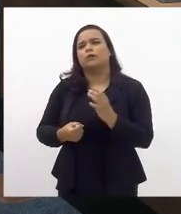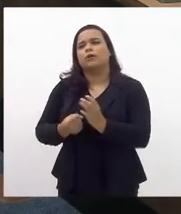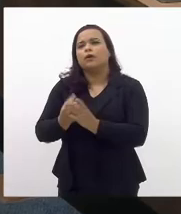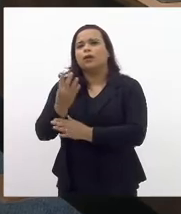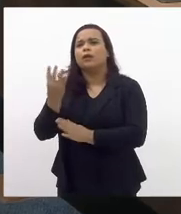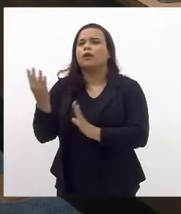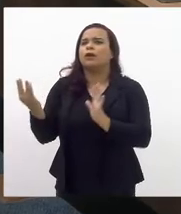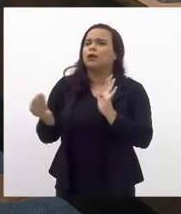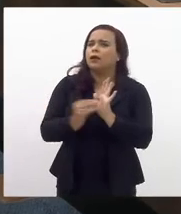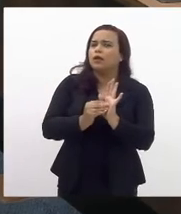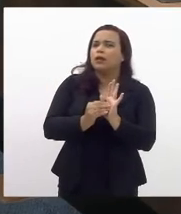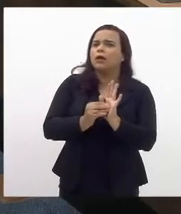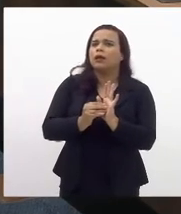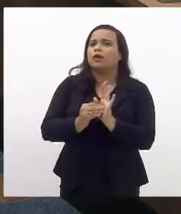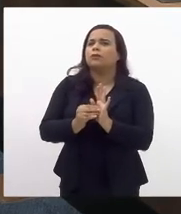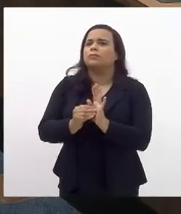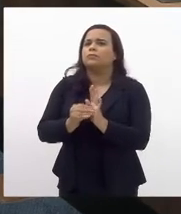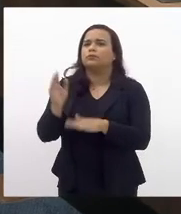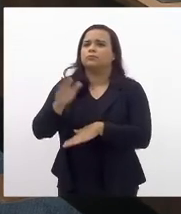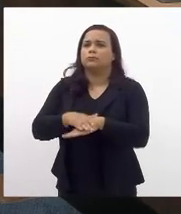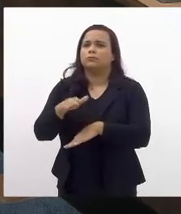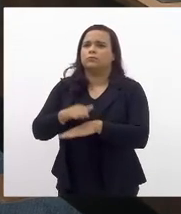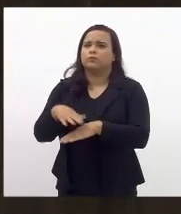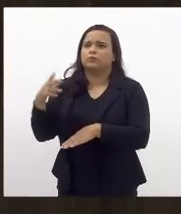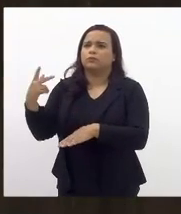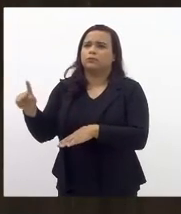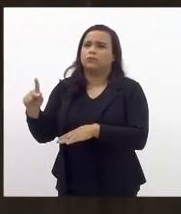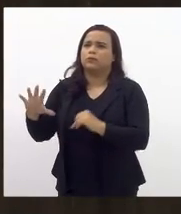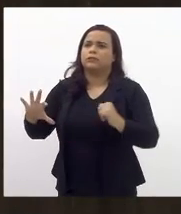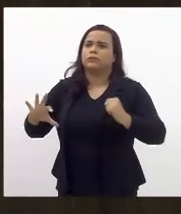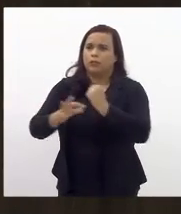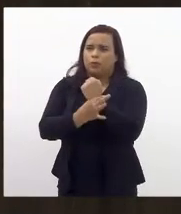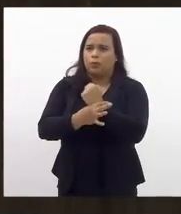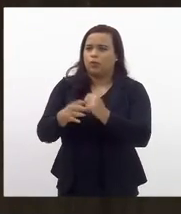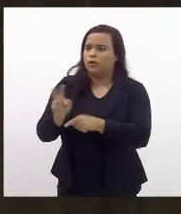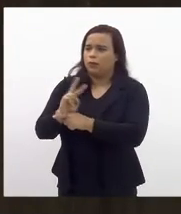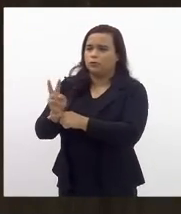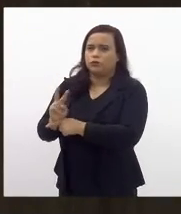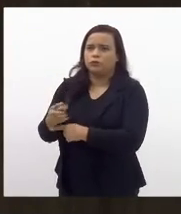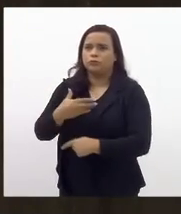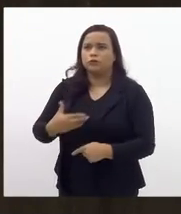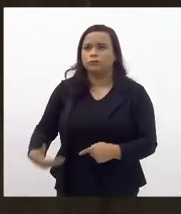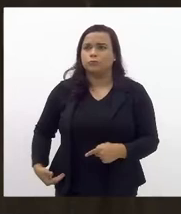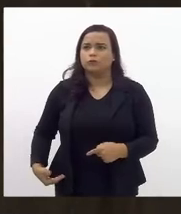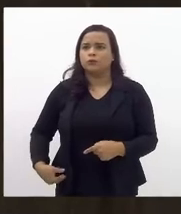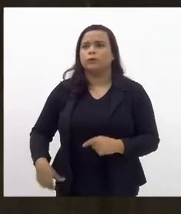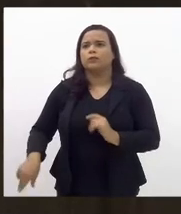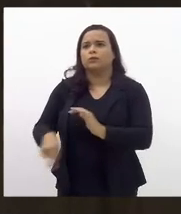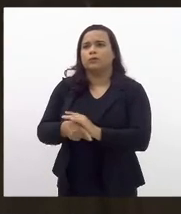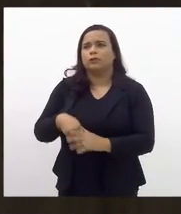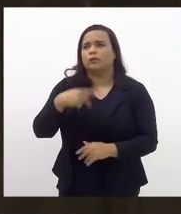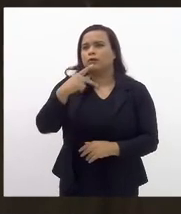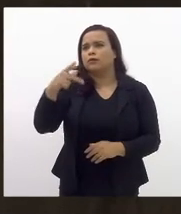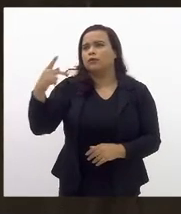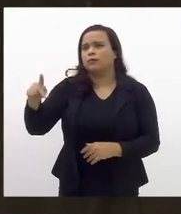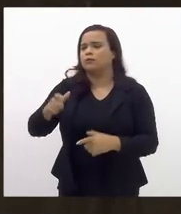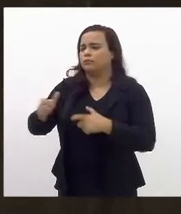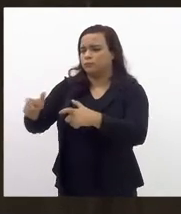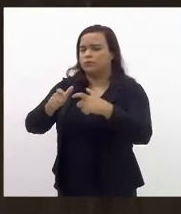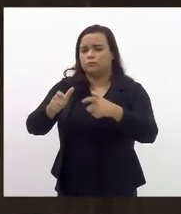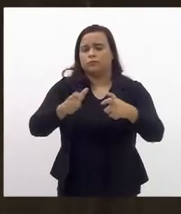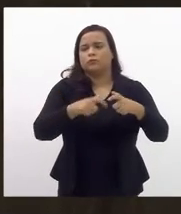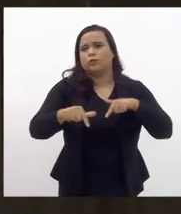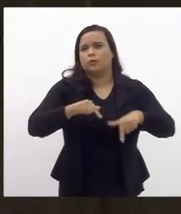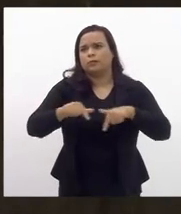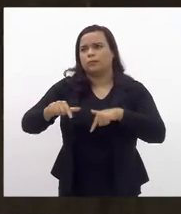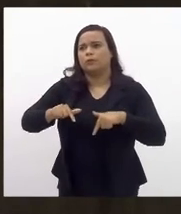instaurados pelos agentes de segurança pública Sim. em seus respectivos órgãos,